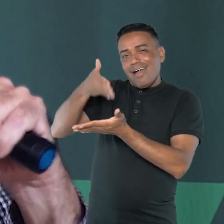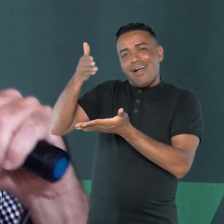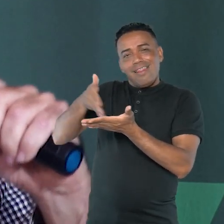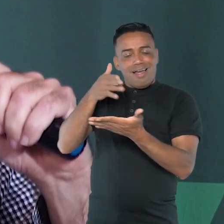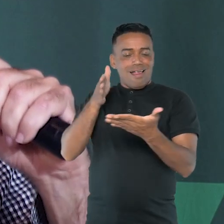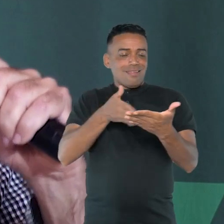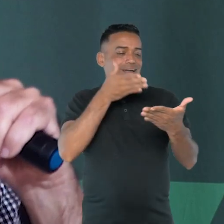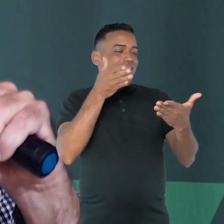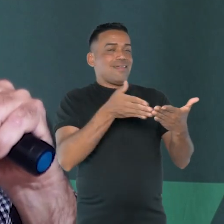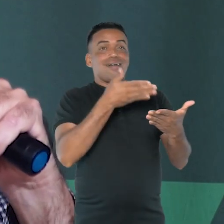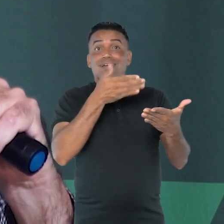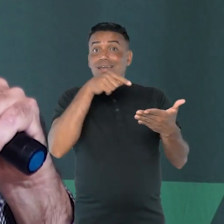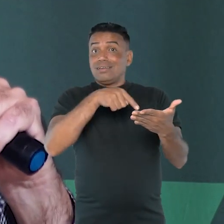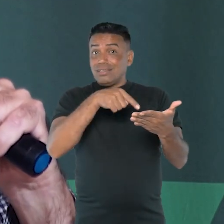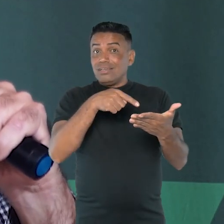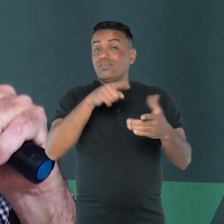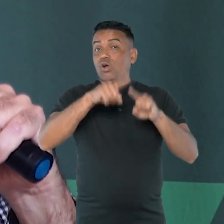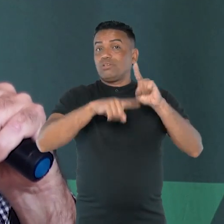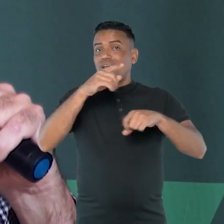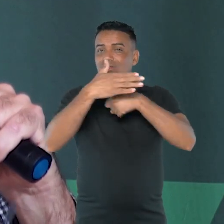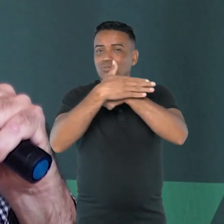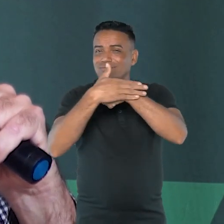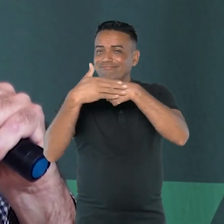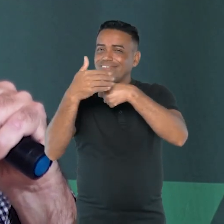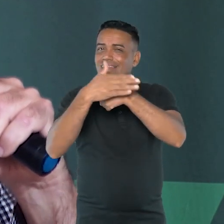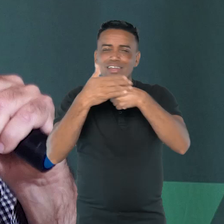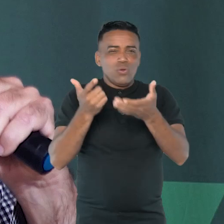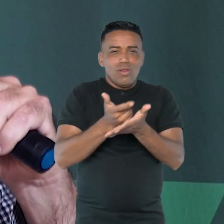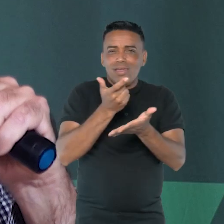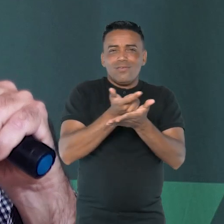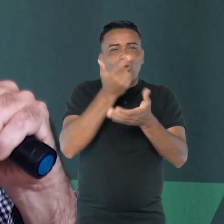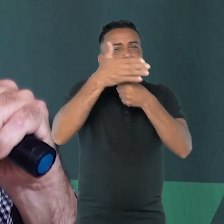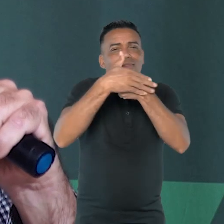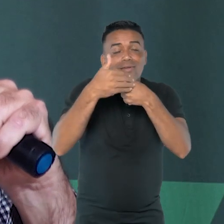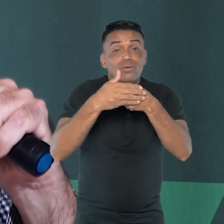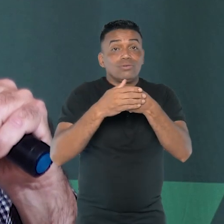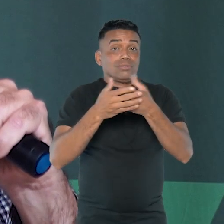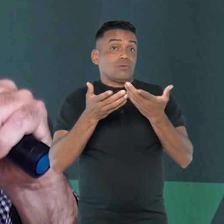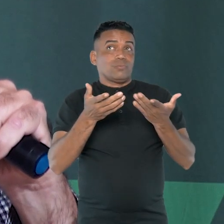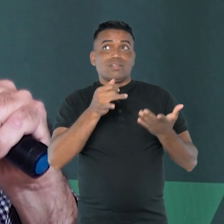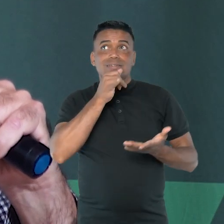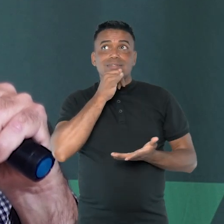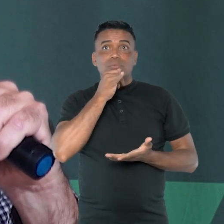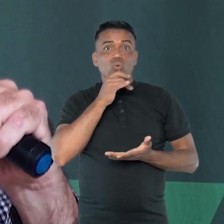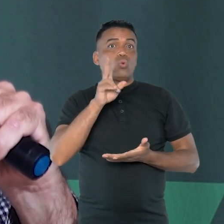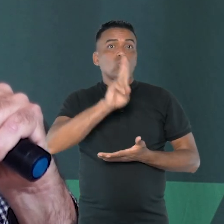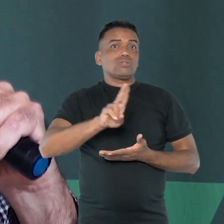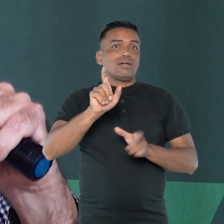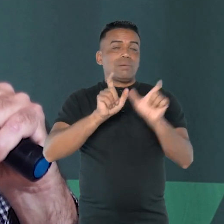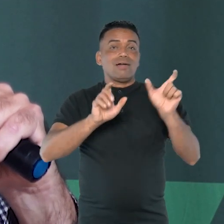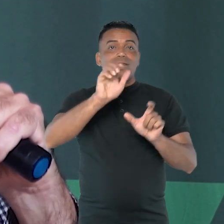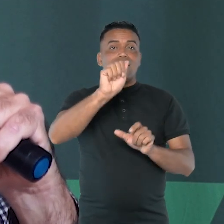história, manusear o livro, fazer deste livro um objeto de afeto e fazer das